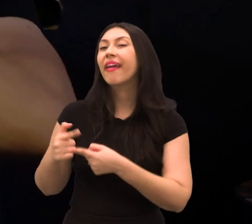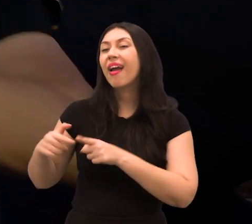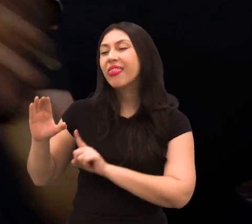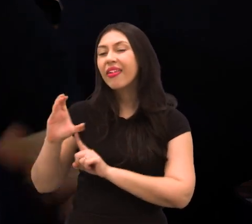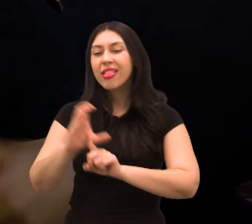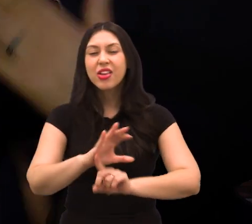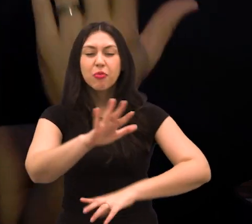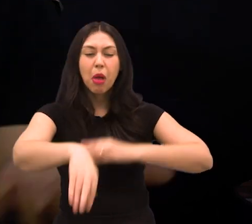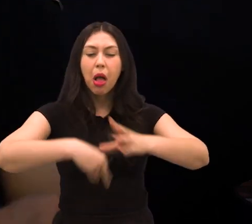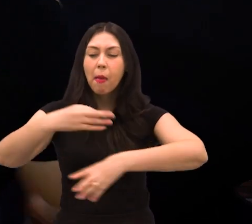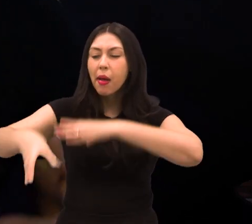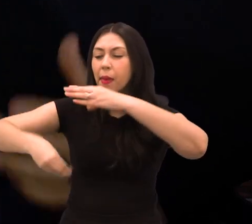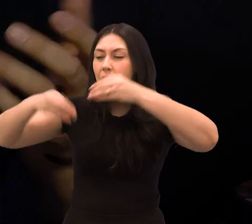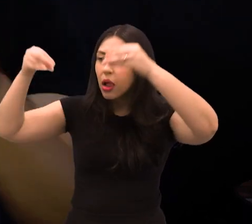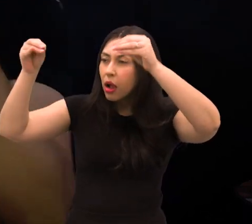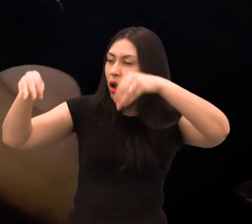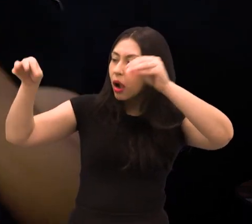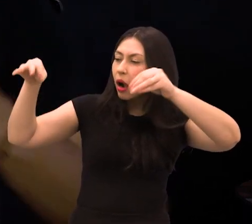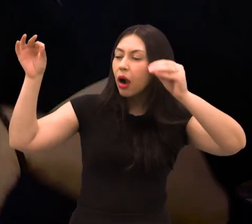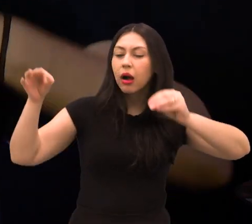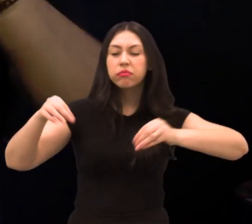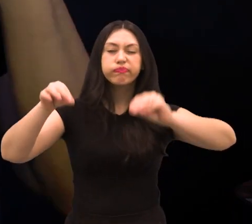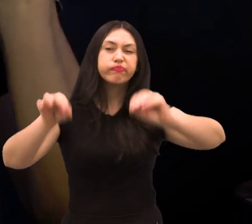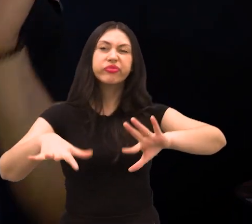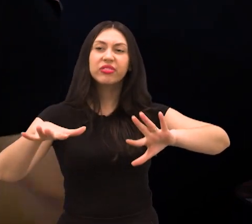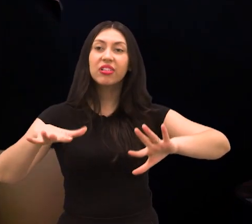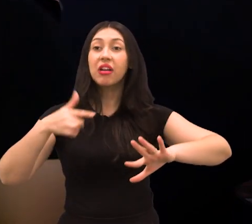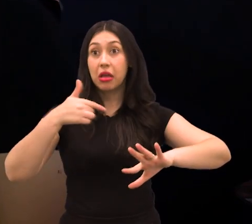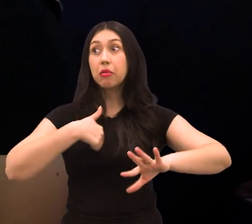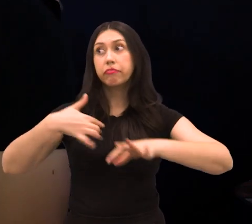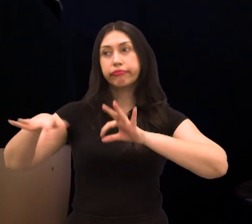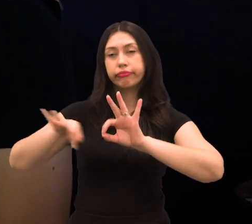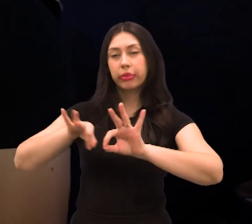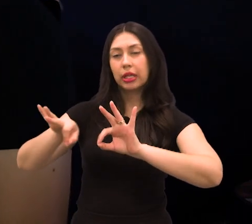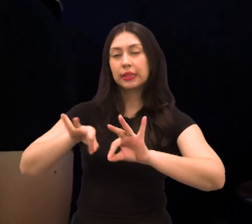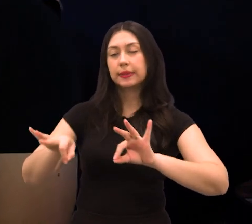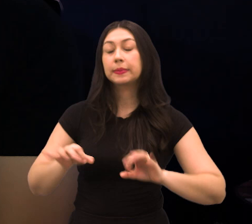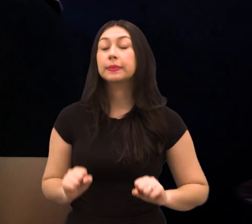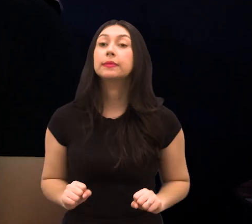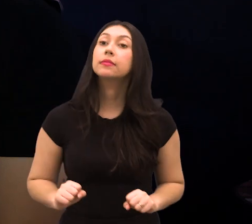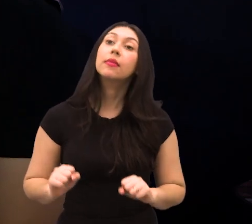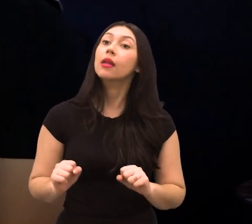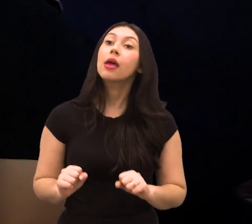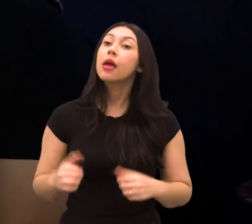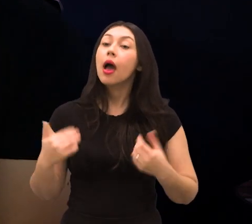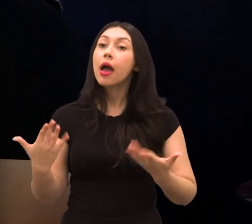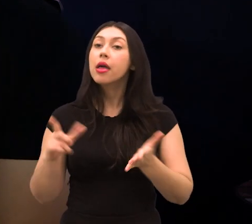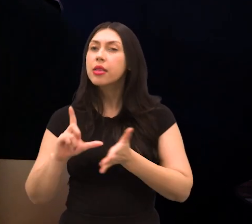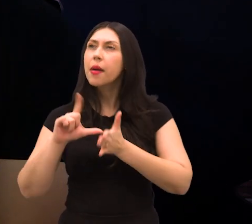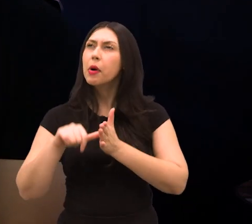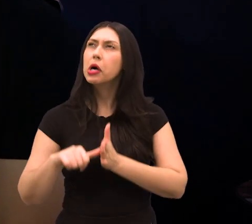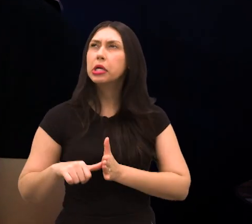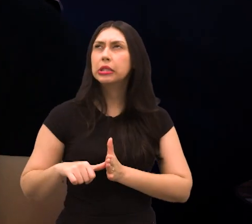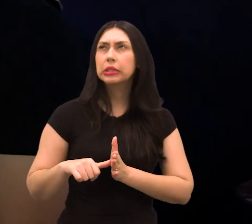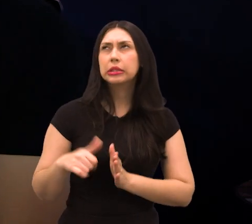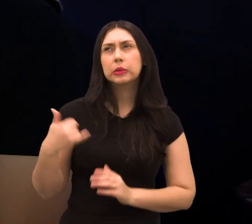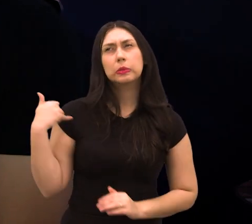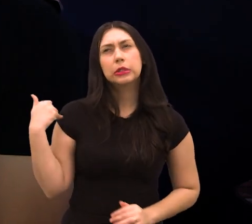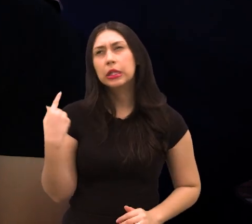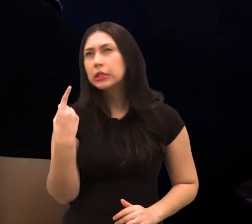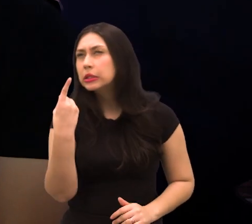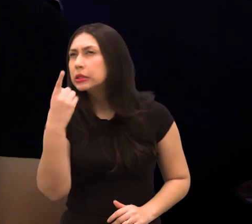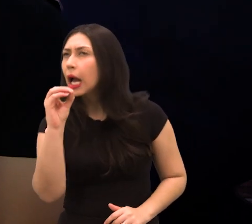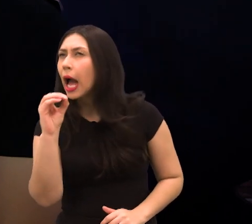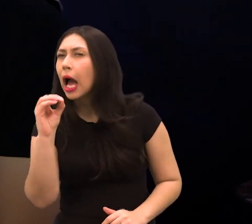fica uma bagunça, igual a gente vai à loja, mexe na roupa e fica lá arrumar. E aí as coisas de rua, comecei lá para os